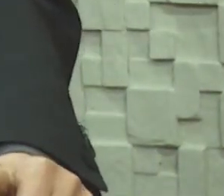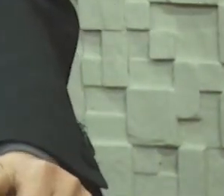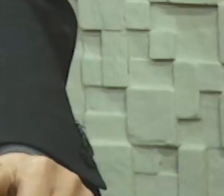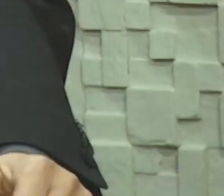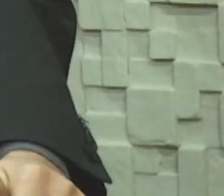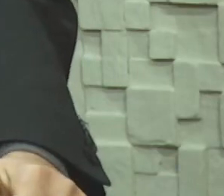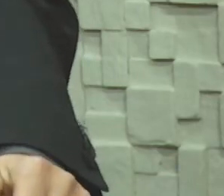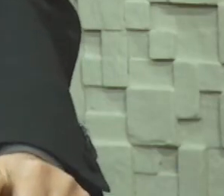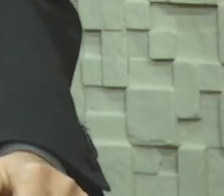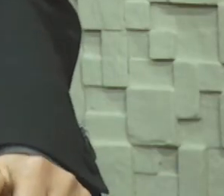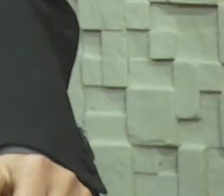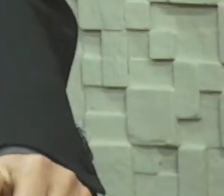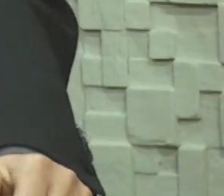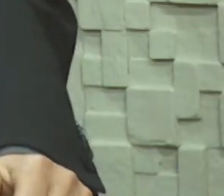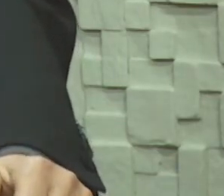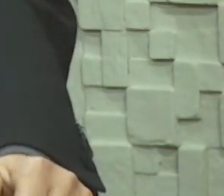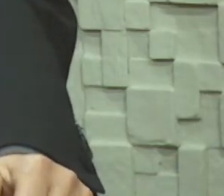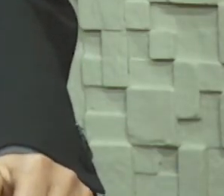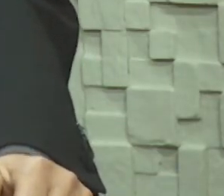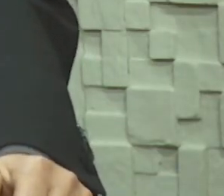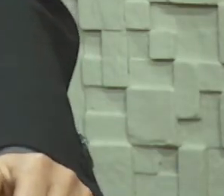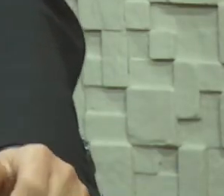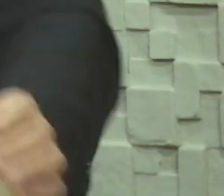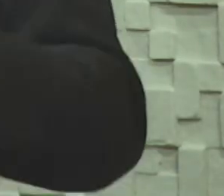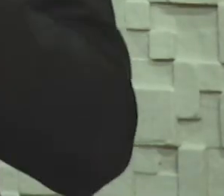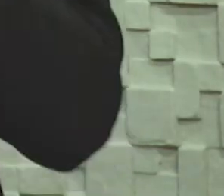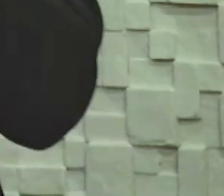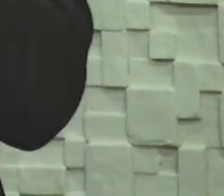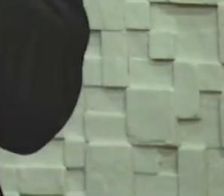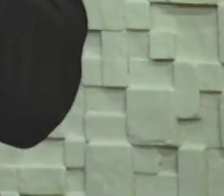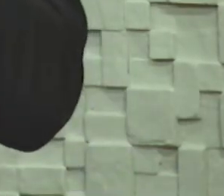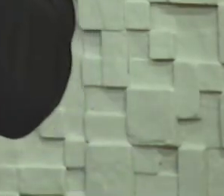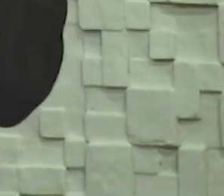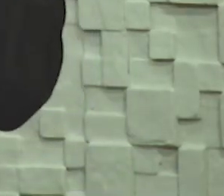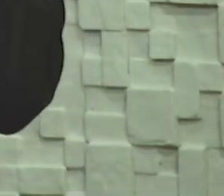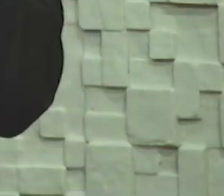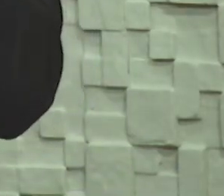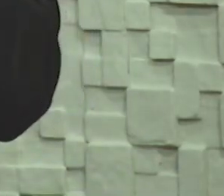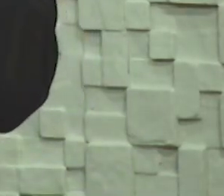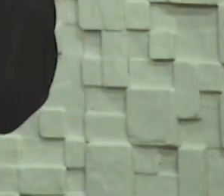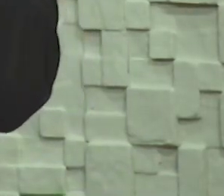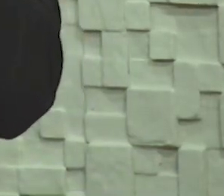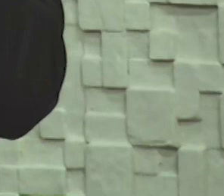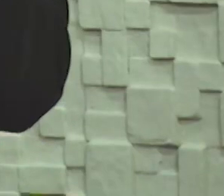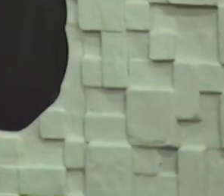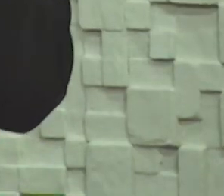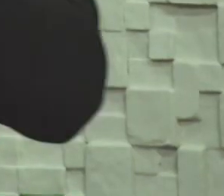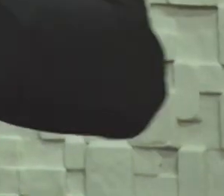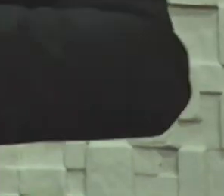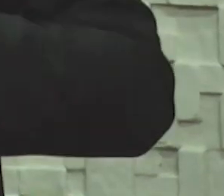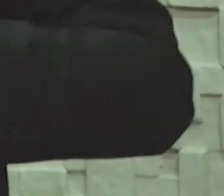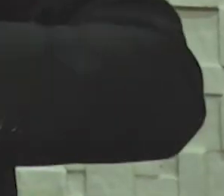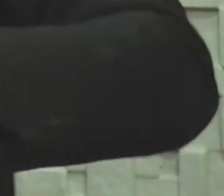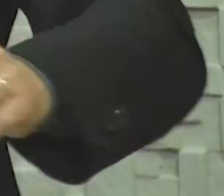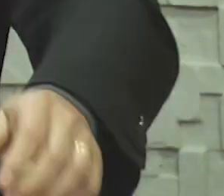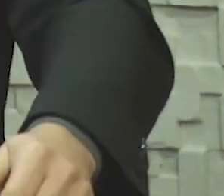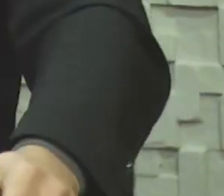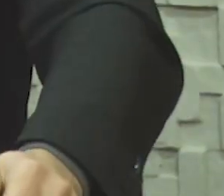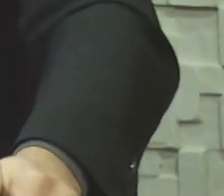muitas vezes por um fio né de passar vários meses na UTI em Porto Alegre vereador Rafael e